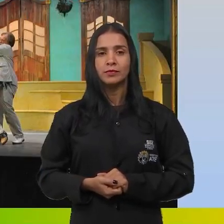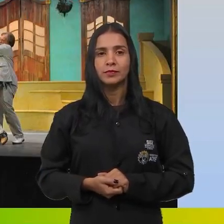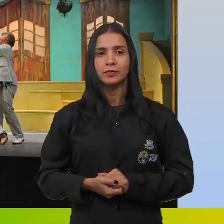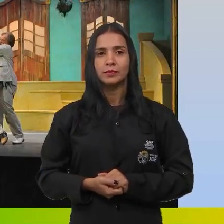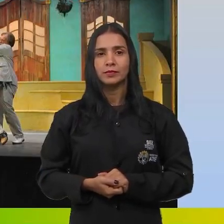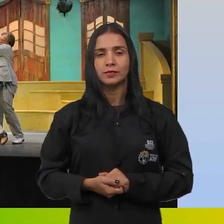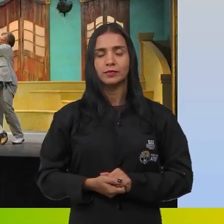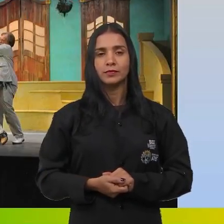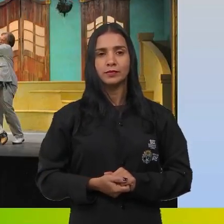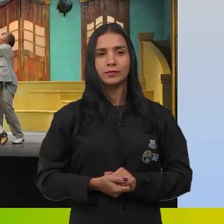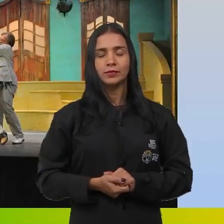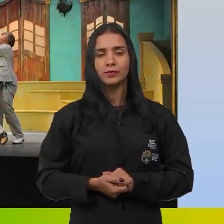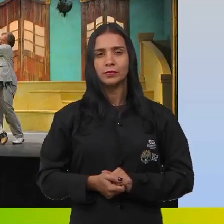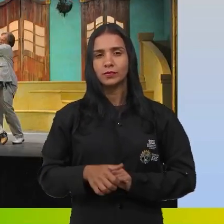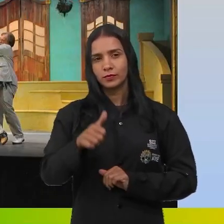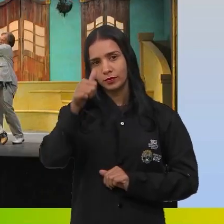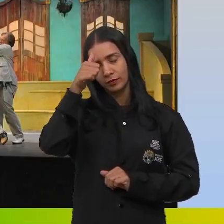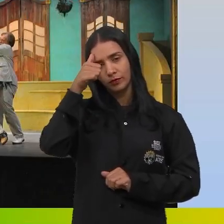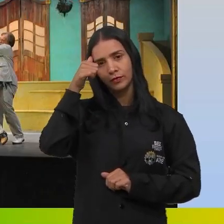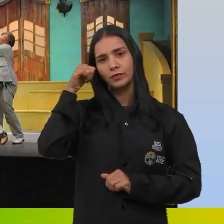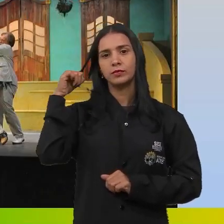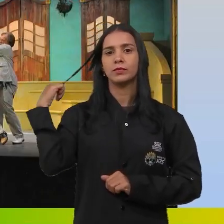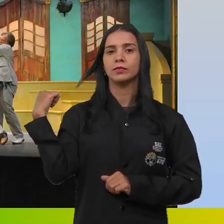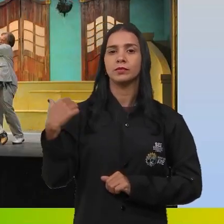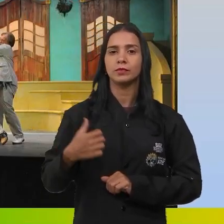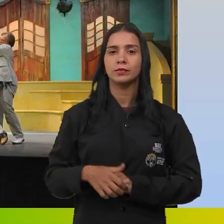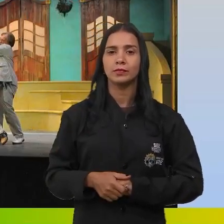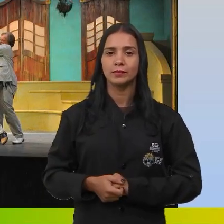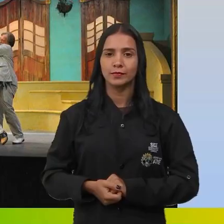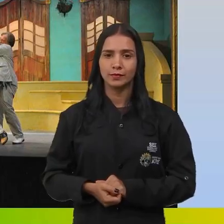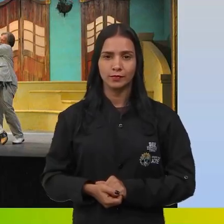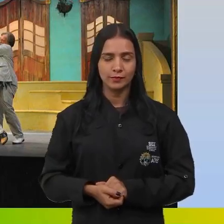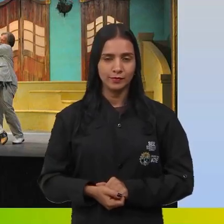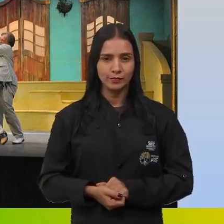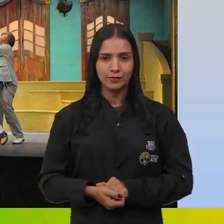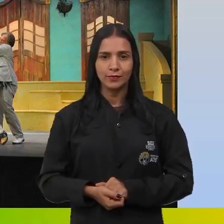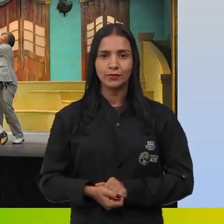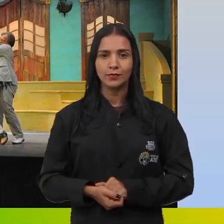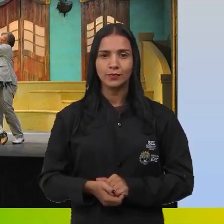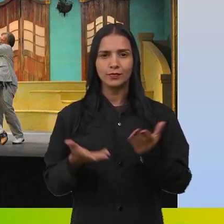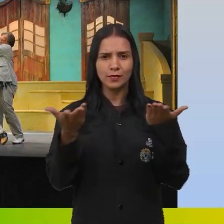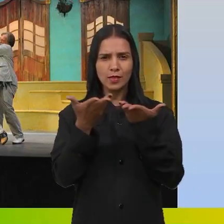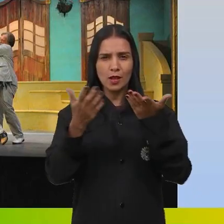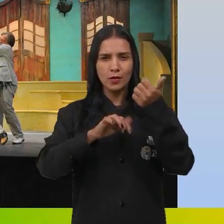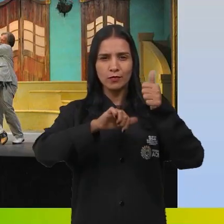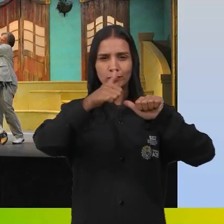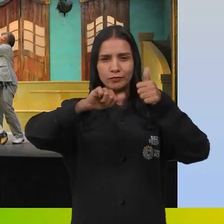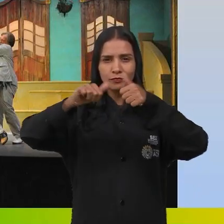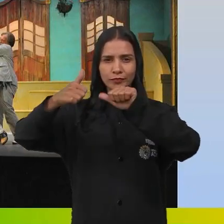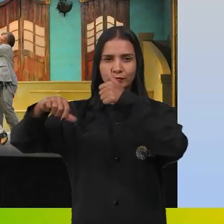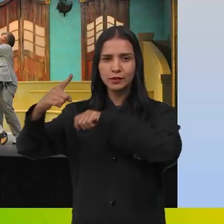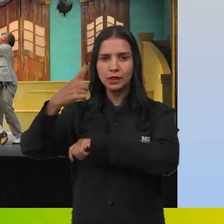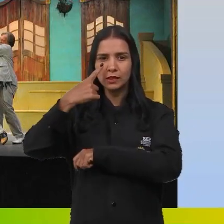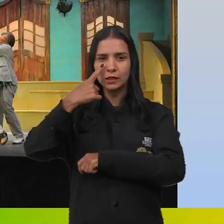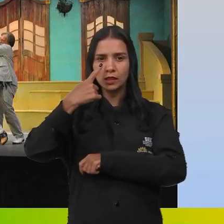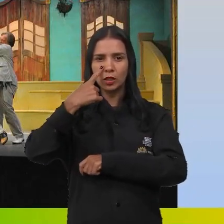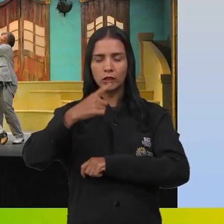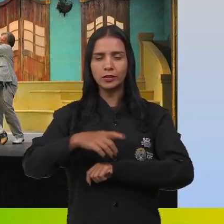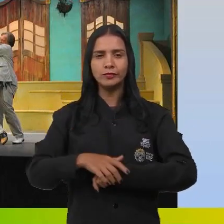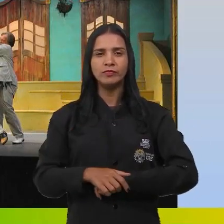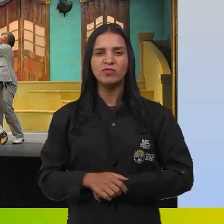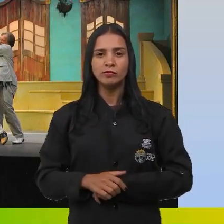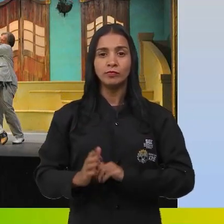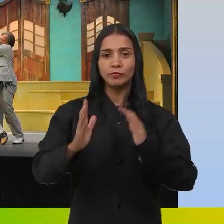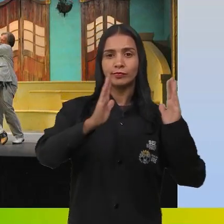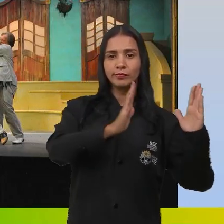de comunicação. Agora, vamos aqui analisar essas cenas para a gente entender